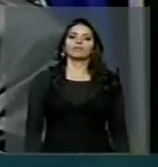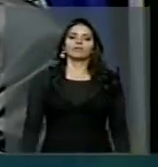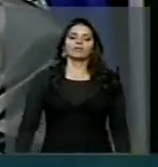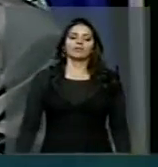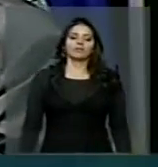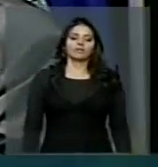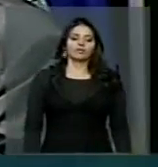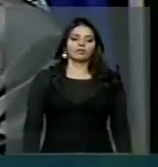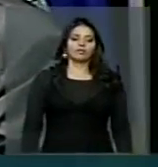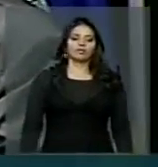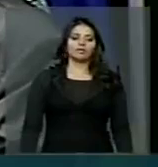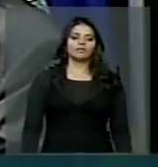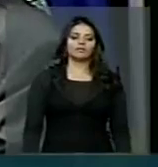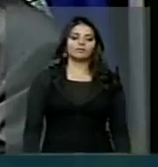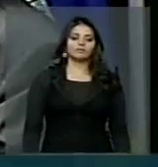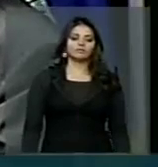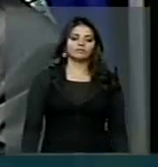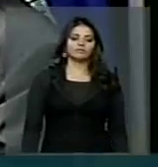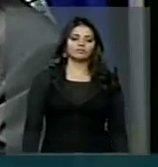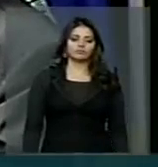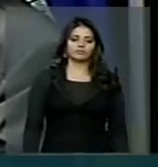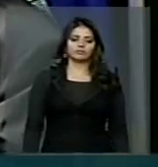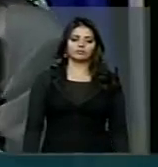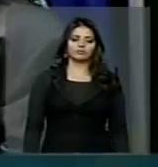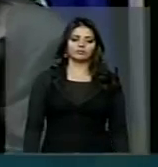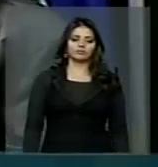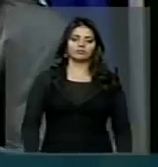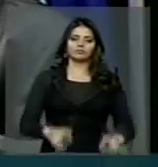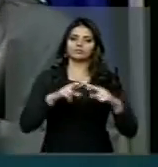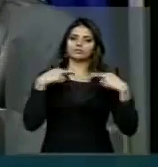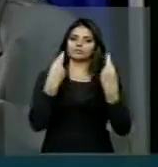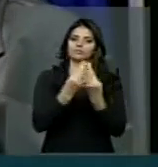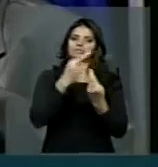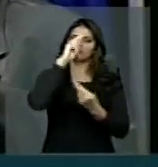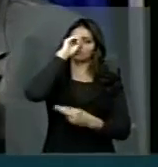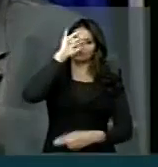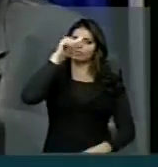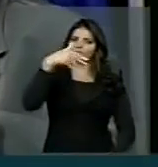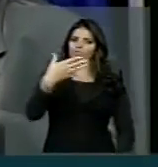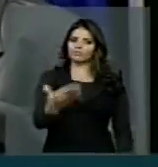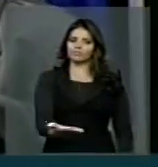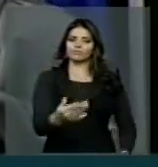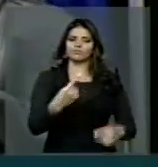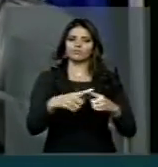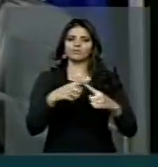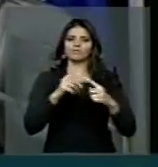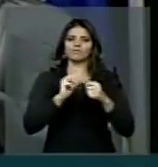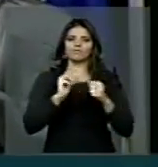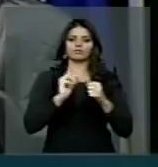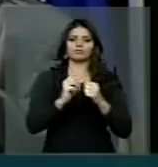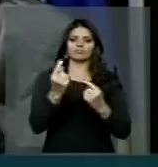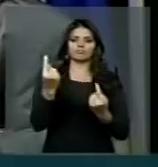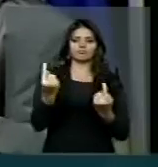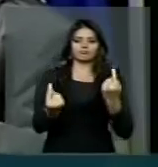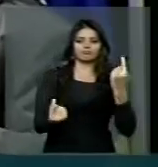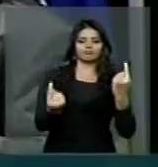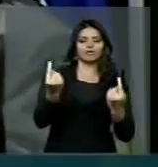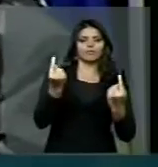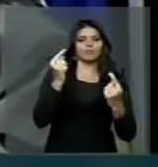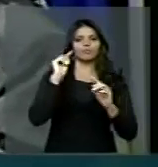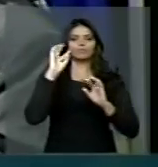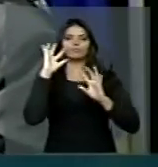nessas sessões de homenagem, a tentar fazer um certo contraponto com os